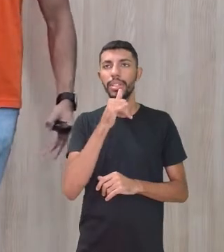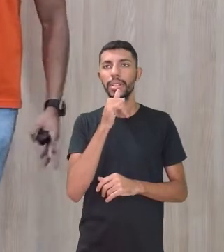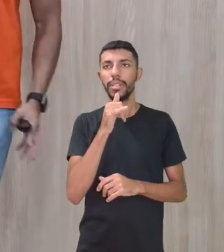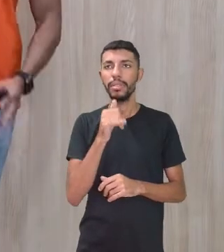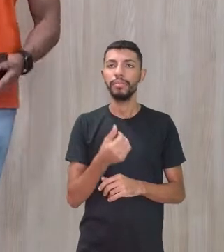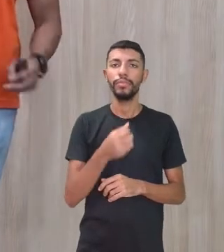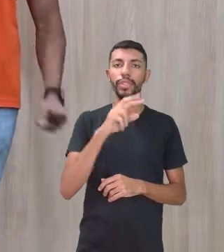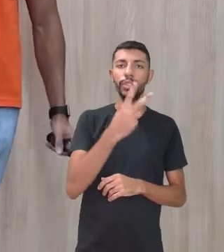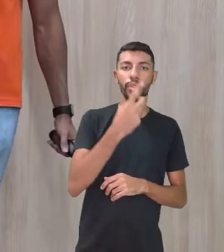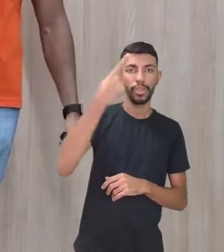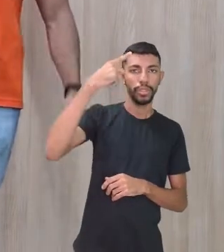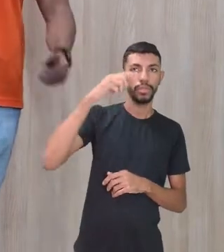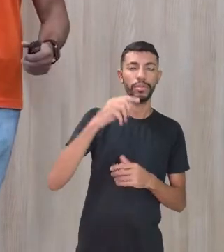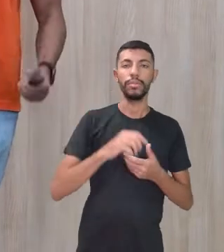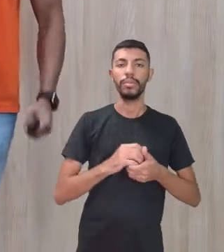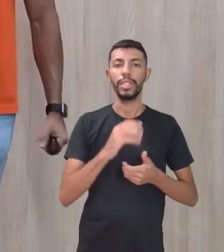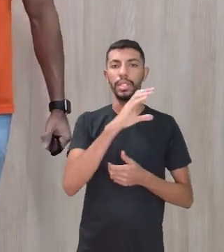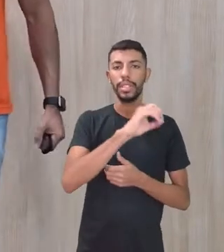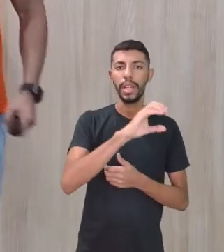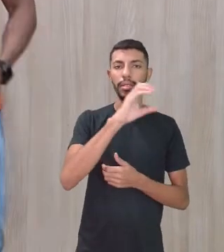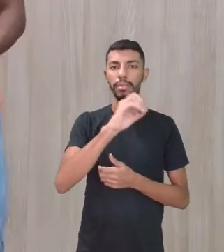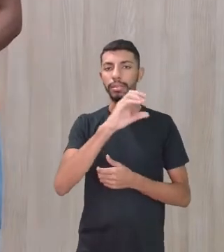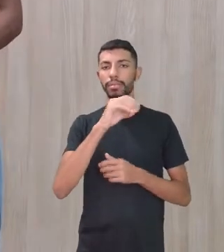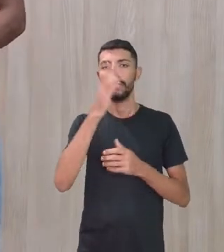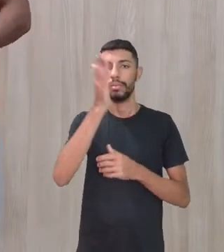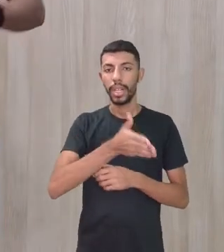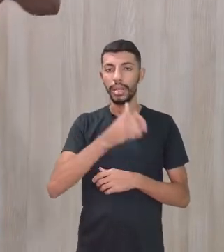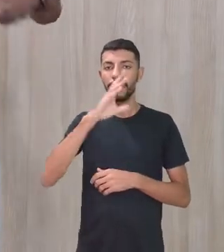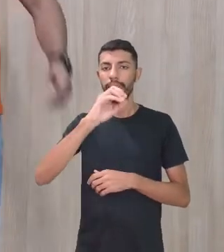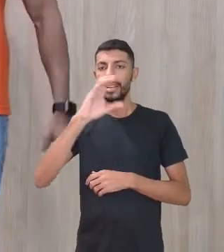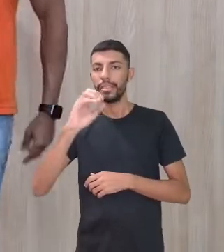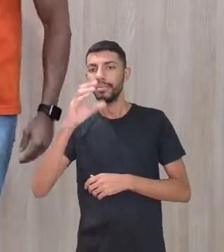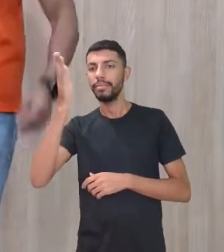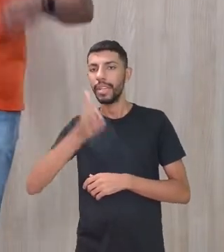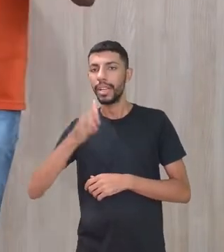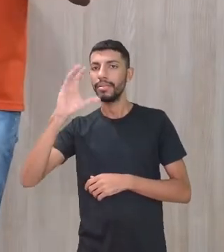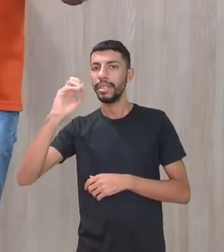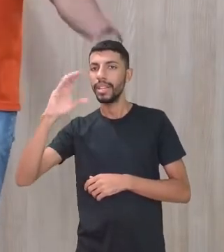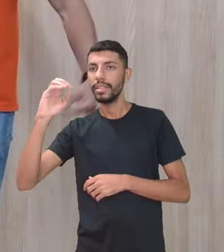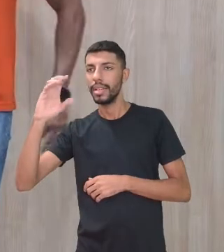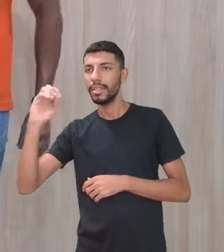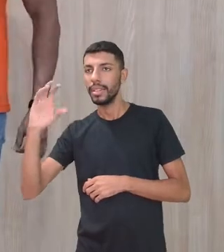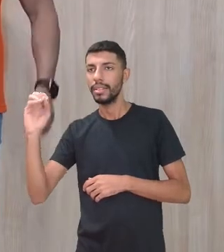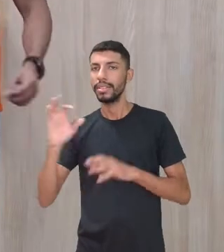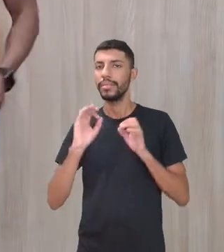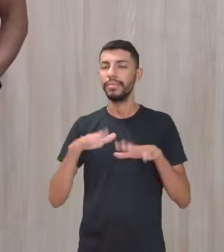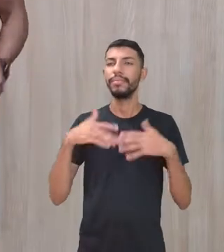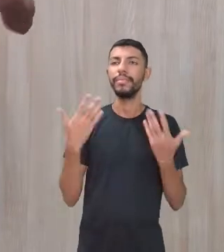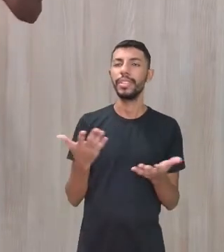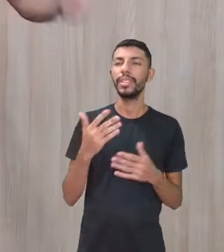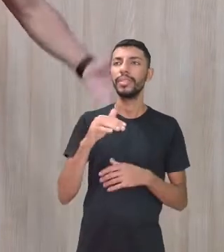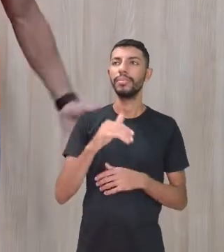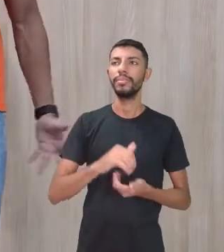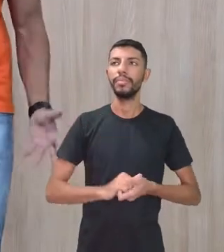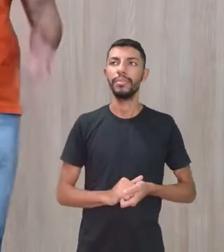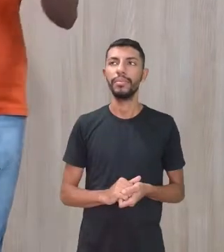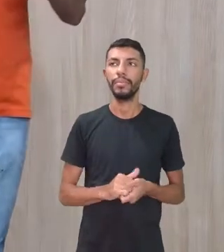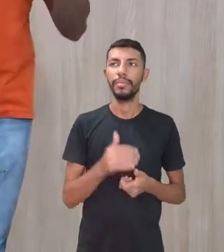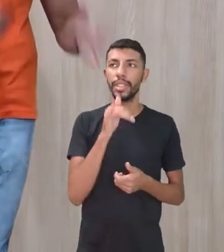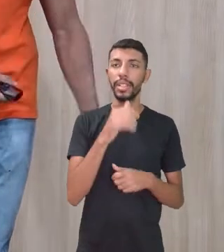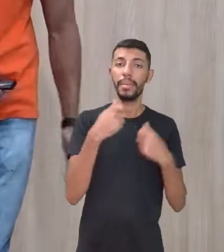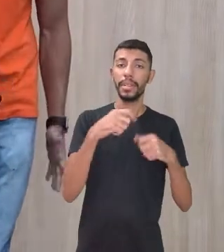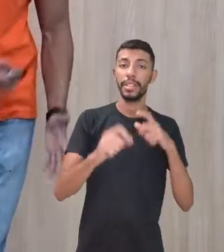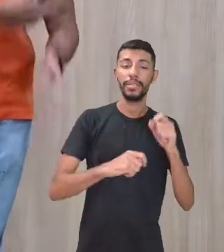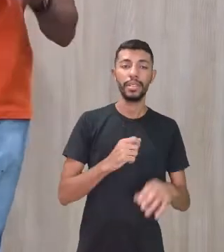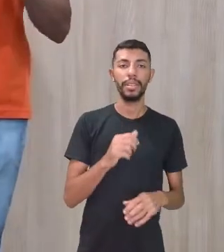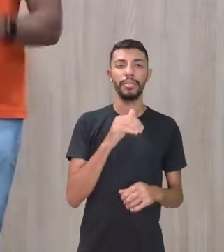4 dígitos para o ano. Sempre falo isso aqui, porque às vezes a pessoa nasceu no dia 2 e quer colocar só o 2 lá. Então coloque o